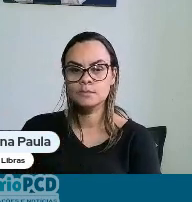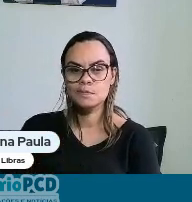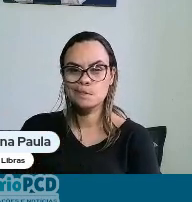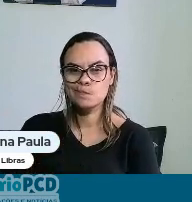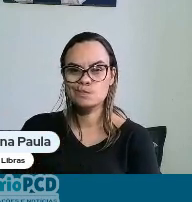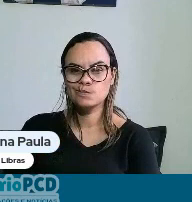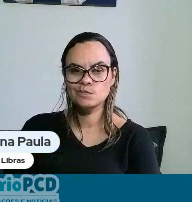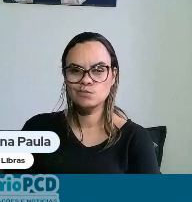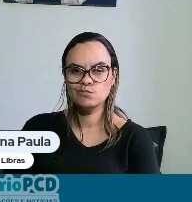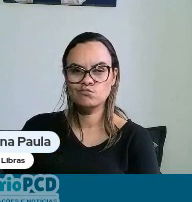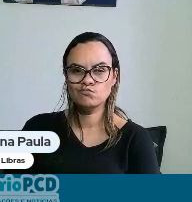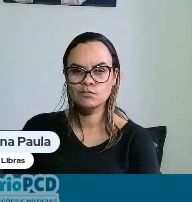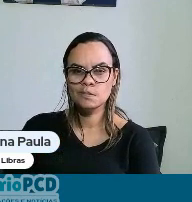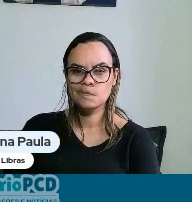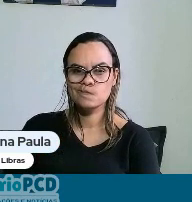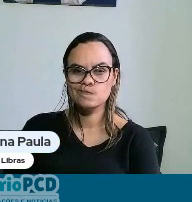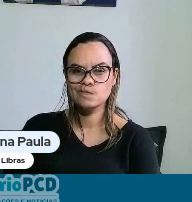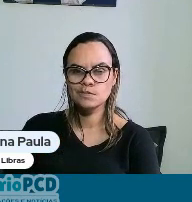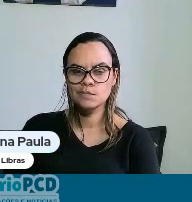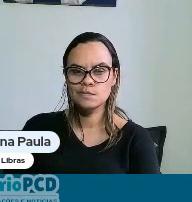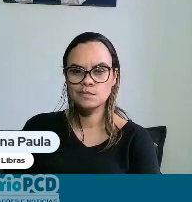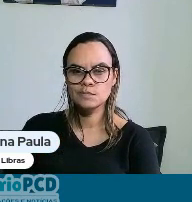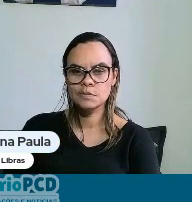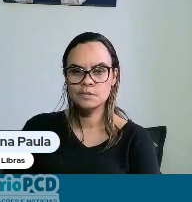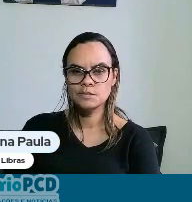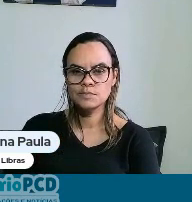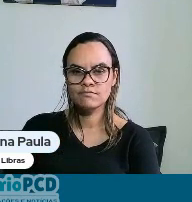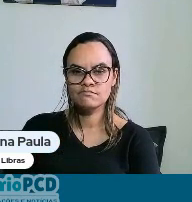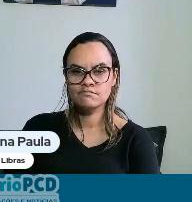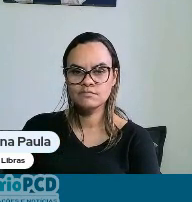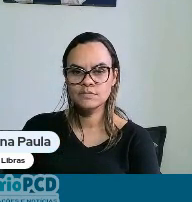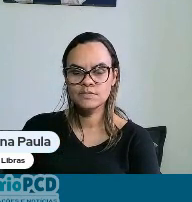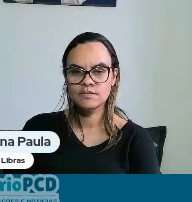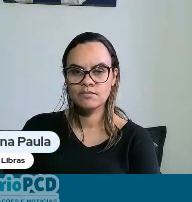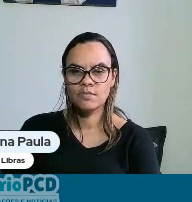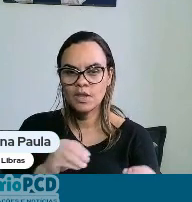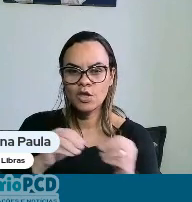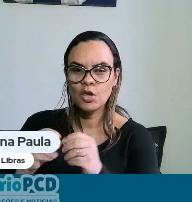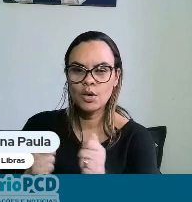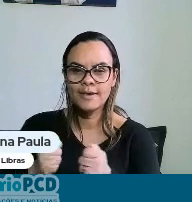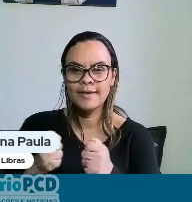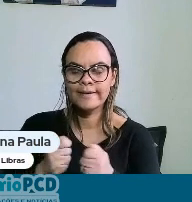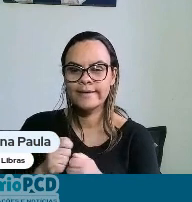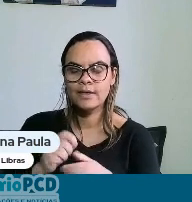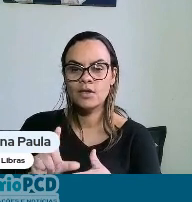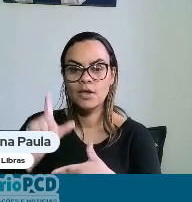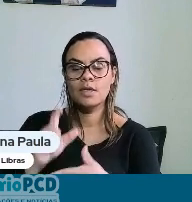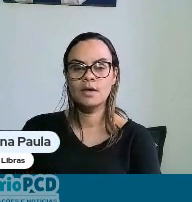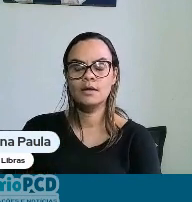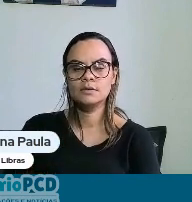tributação escorchante. Mas não a transferência de, mantendo-se uma carga